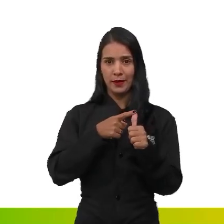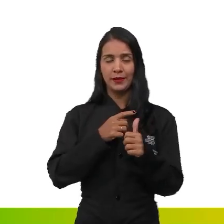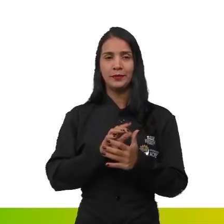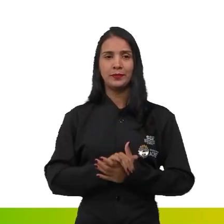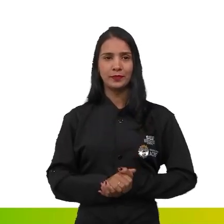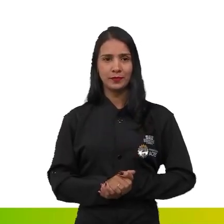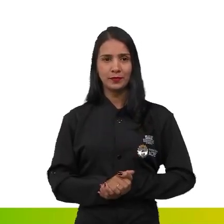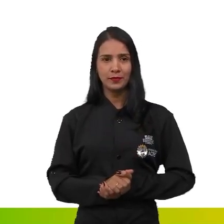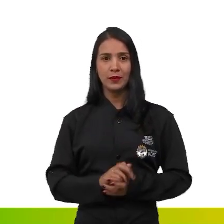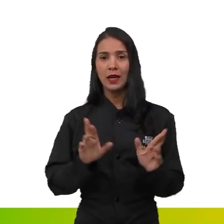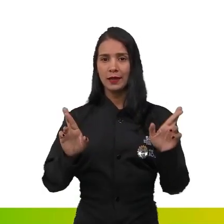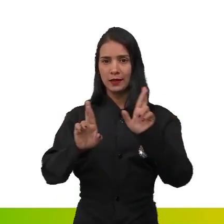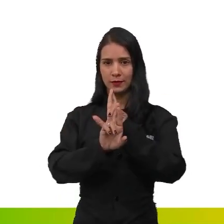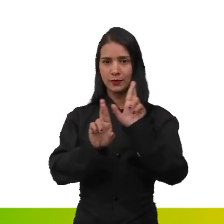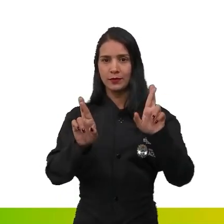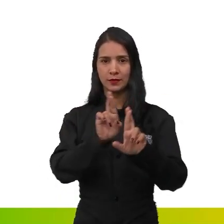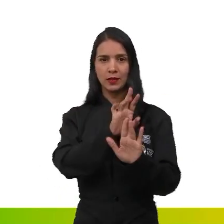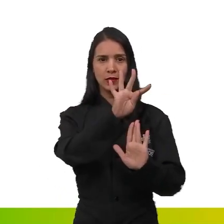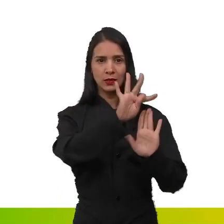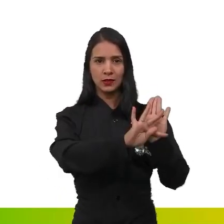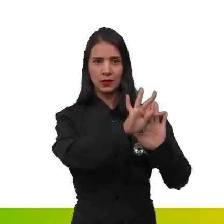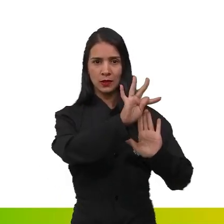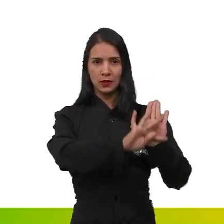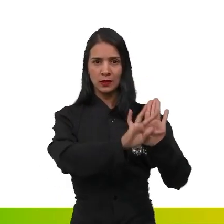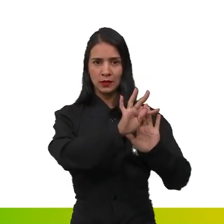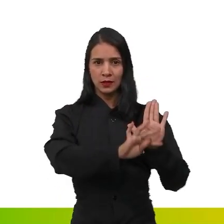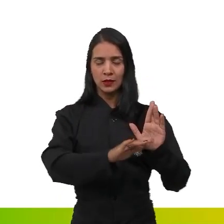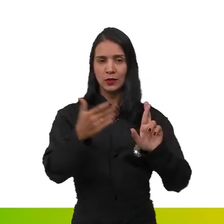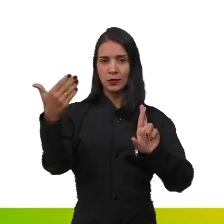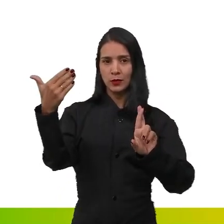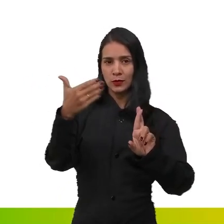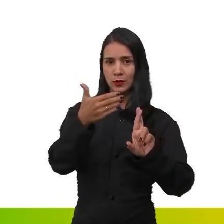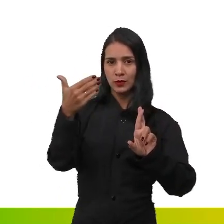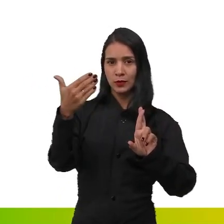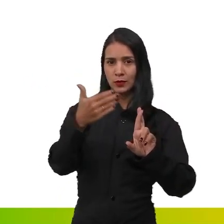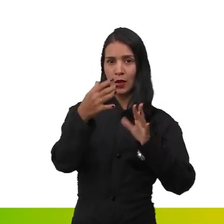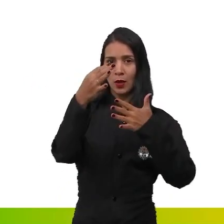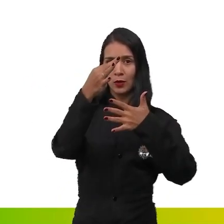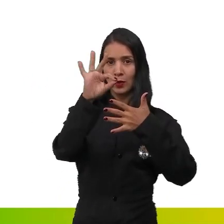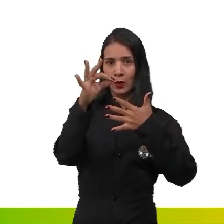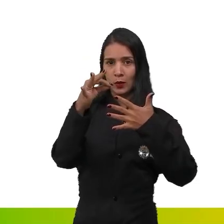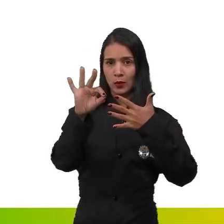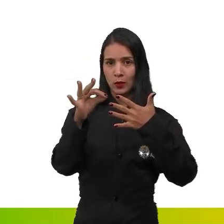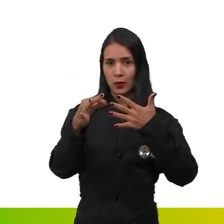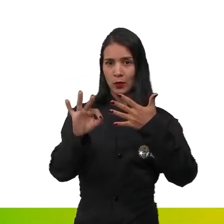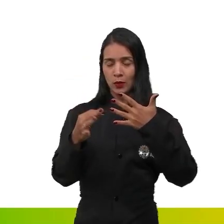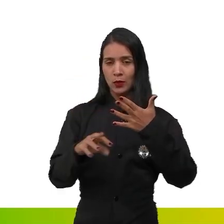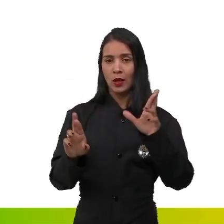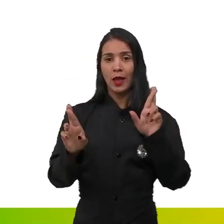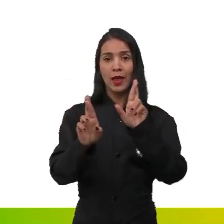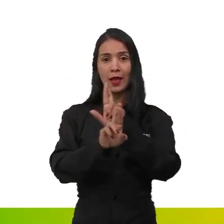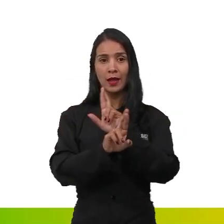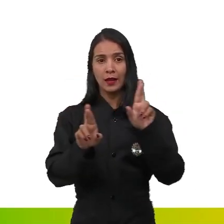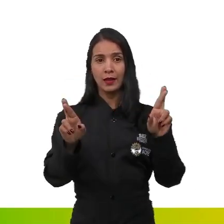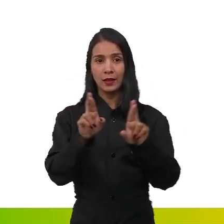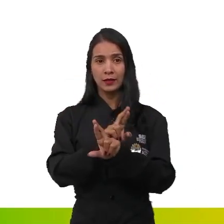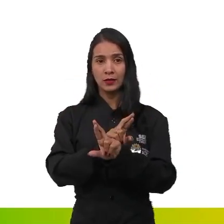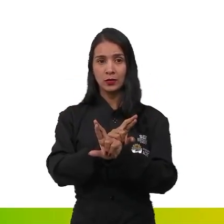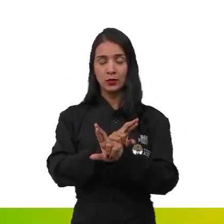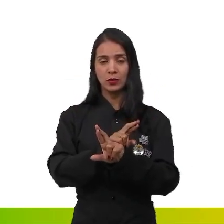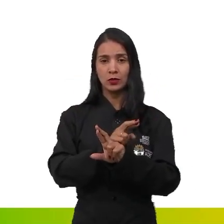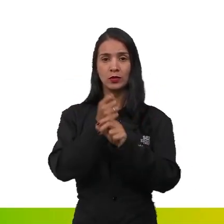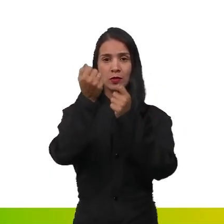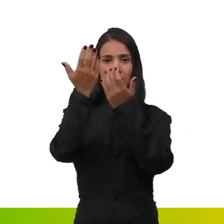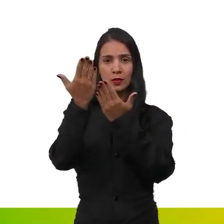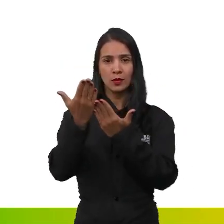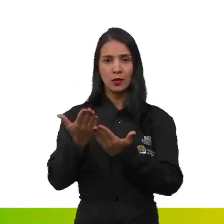em relação ao texto, no que se refere a elementos coesivos, relacione as colunas